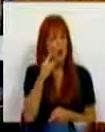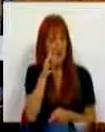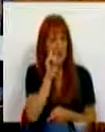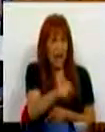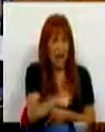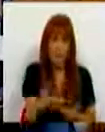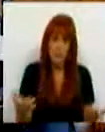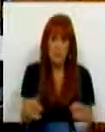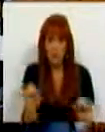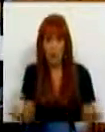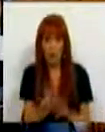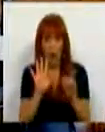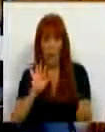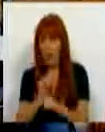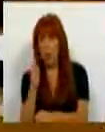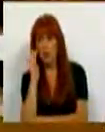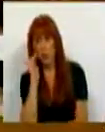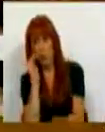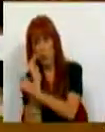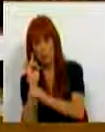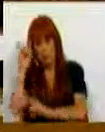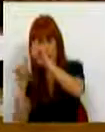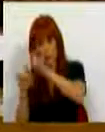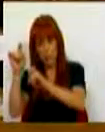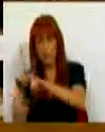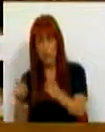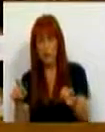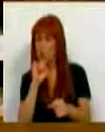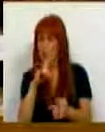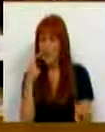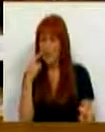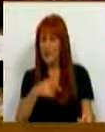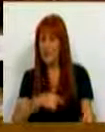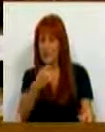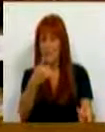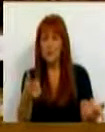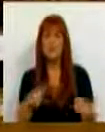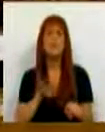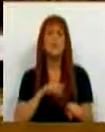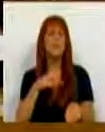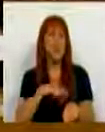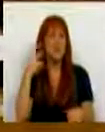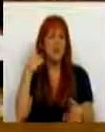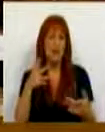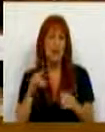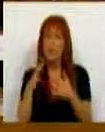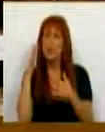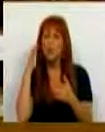Quem desmente isso, são obviamente os outros números estatísticos que não tiveram a oportunidade aqui de dizer, quer os números